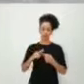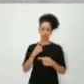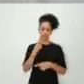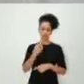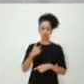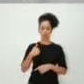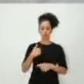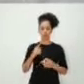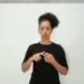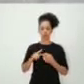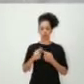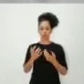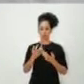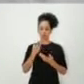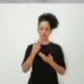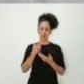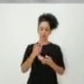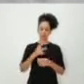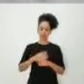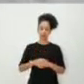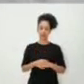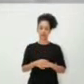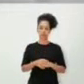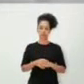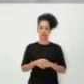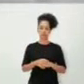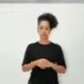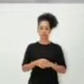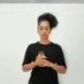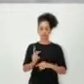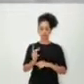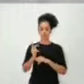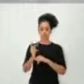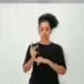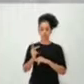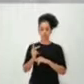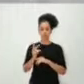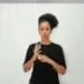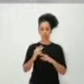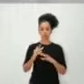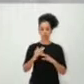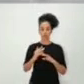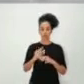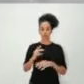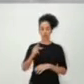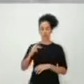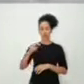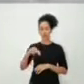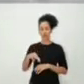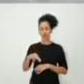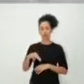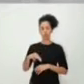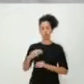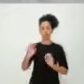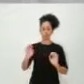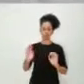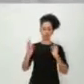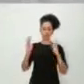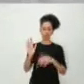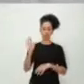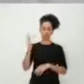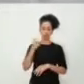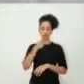algumas palavras também o o prêmio ban de cidades excelentes evento ocorrido ontem dia